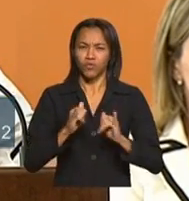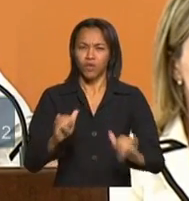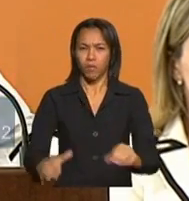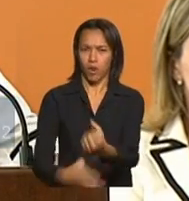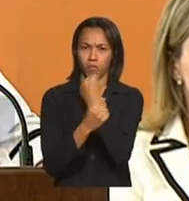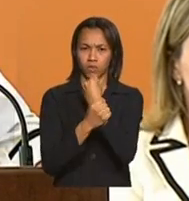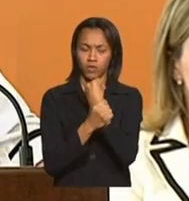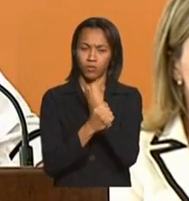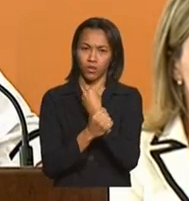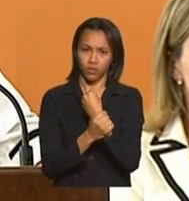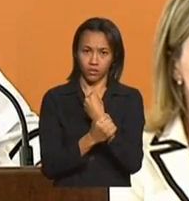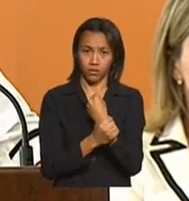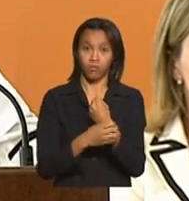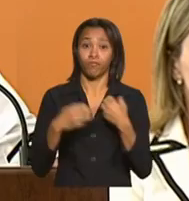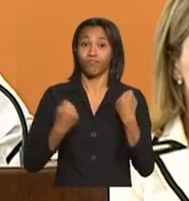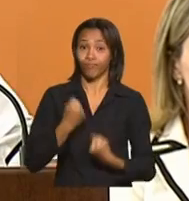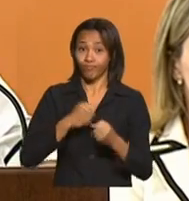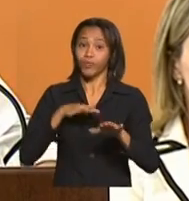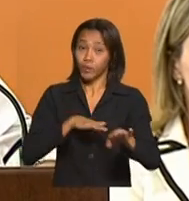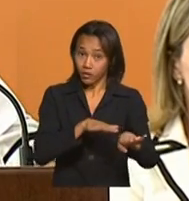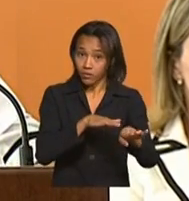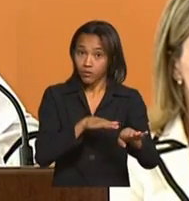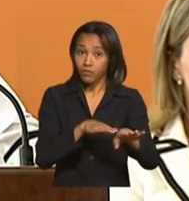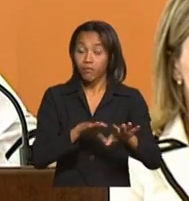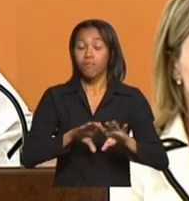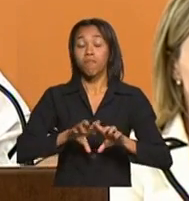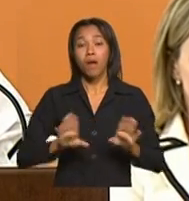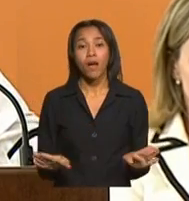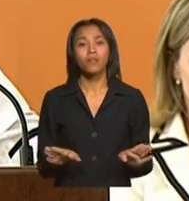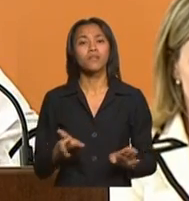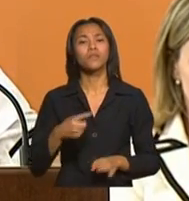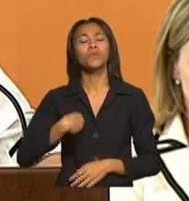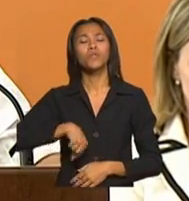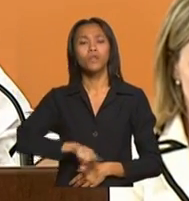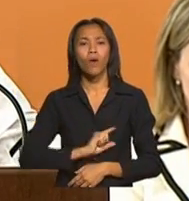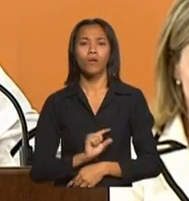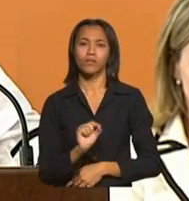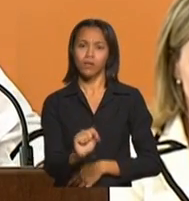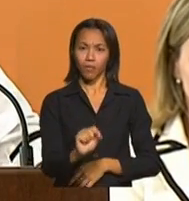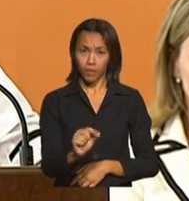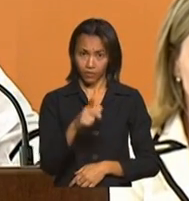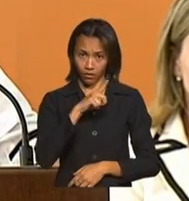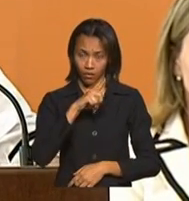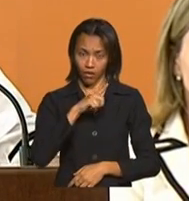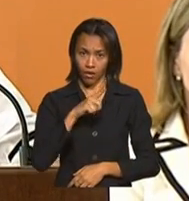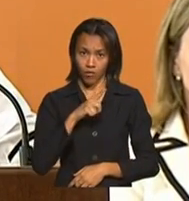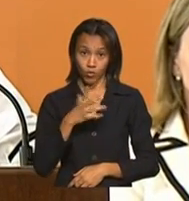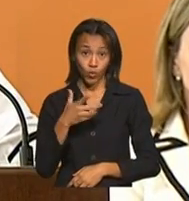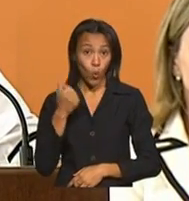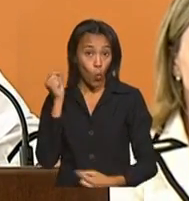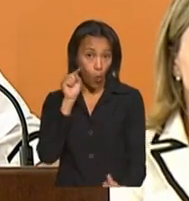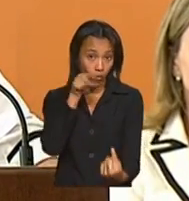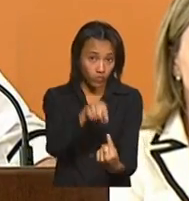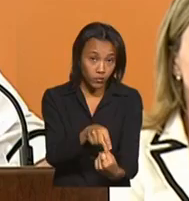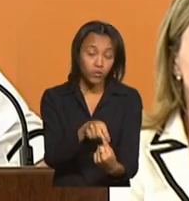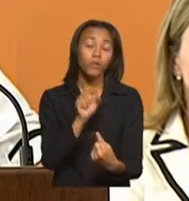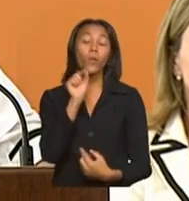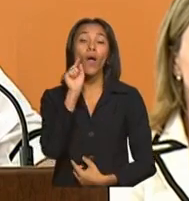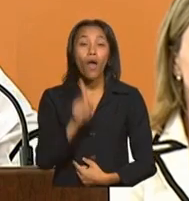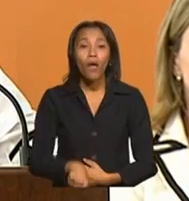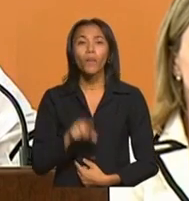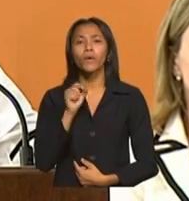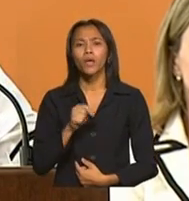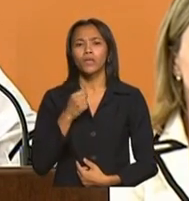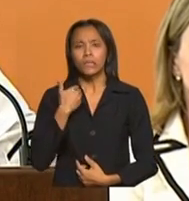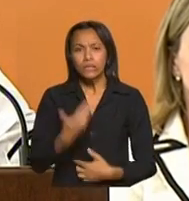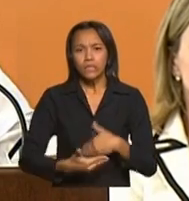Trânsito. Mas, sobretudo, o que nós temos como objetivo é construir